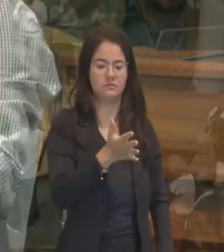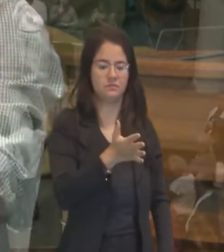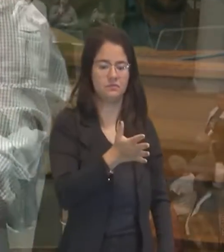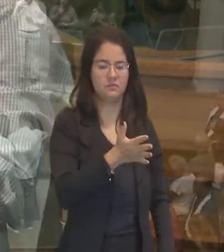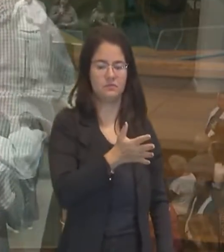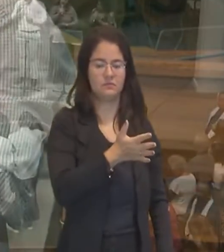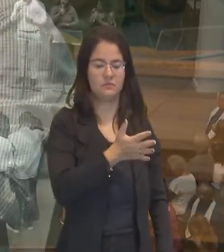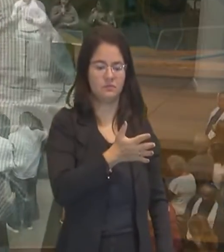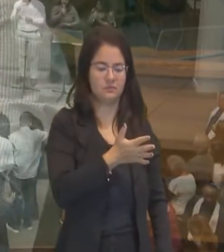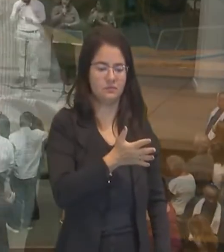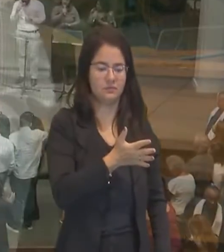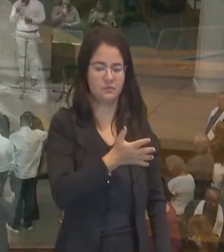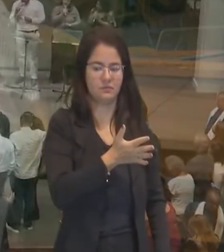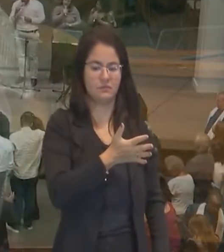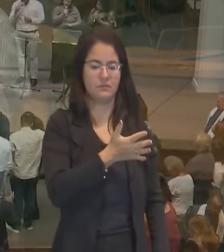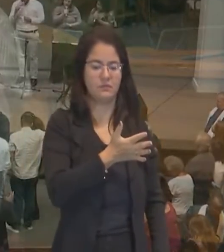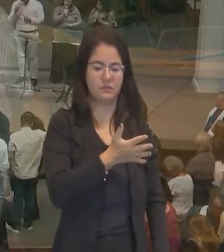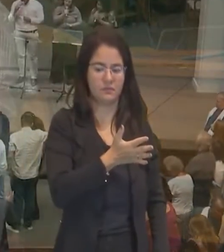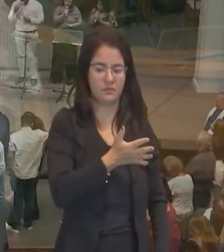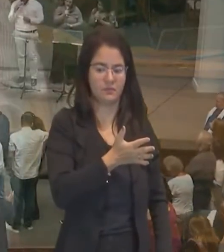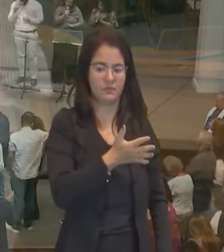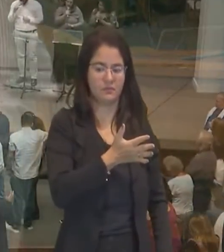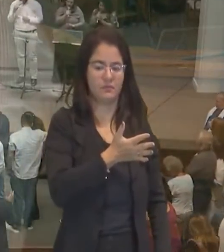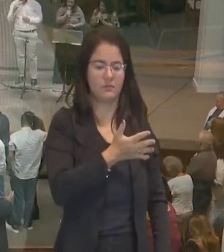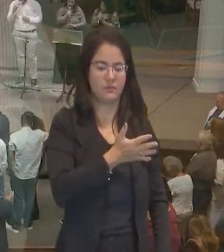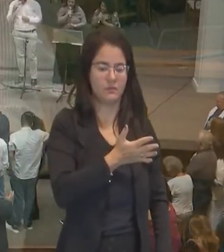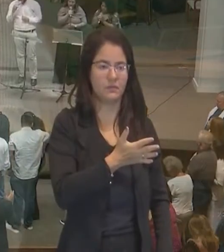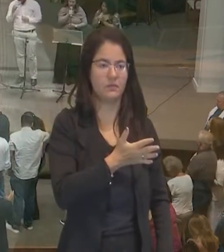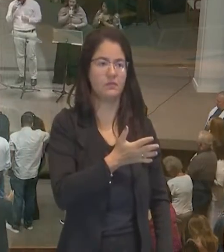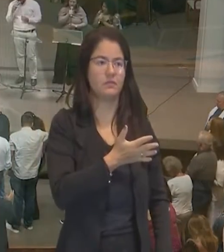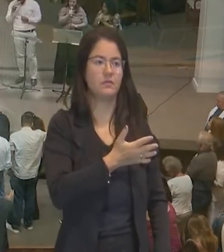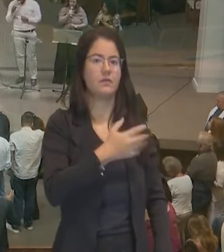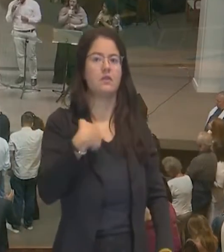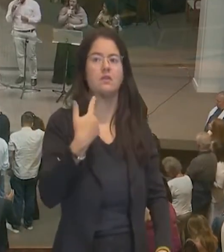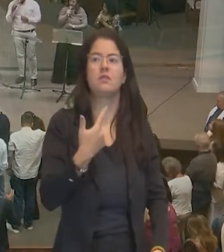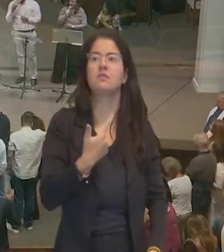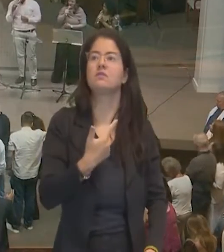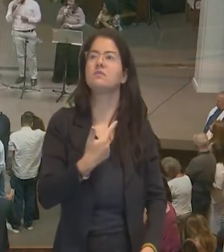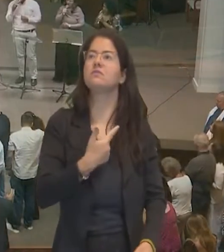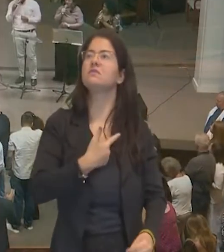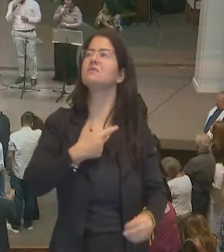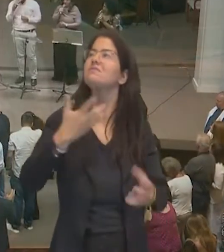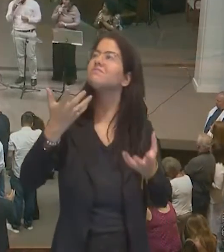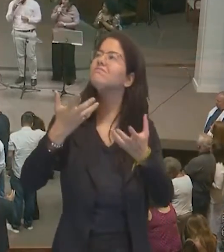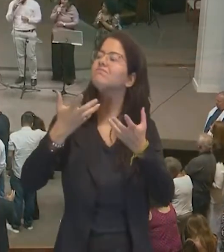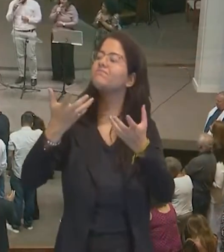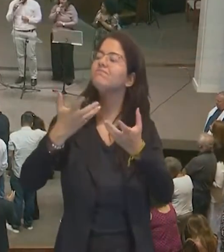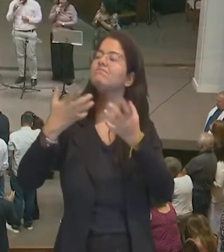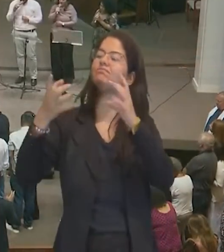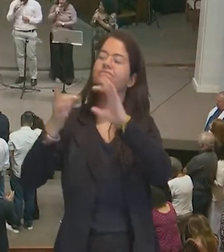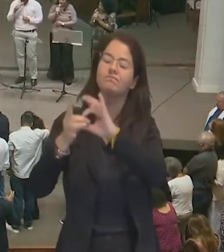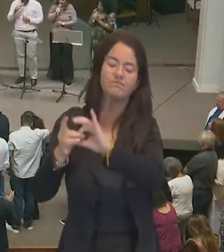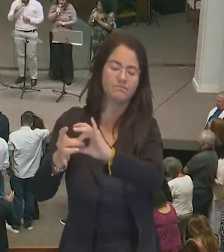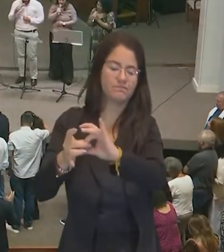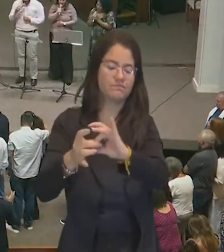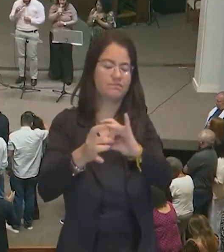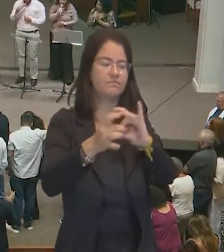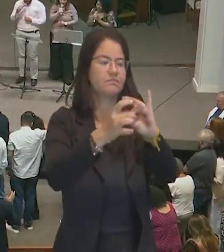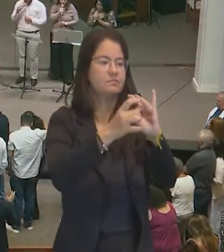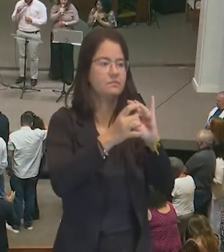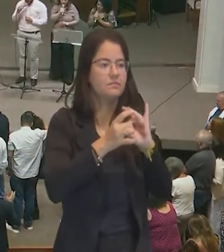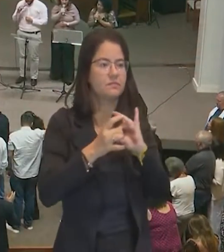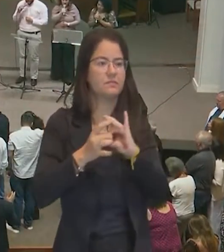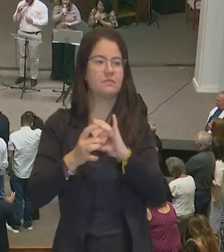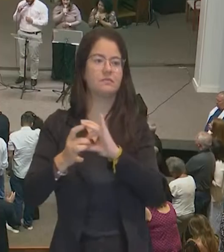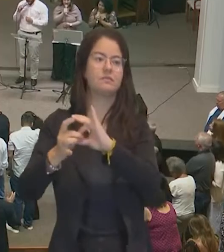Oh Deus, Senhor, louvado seja o teu nome, louvado seja o teu